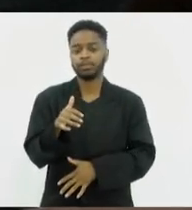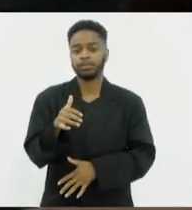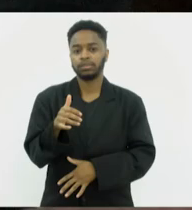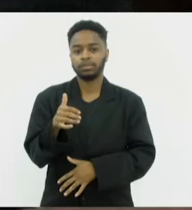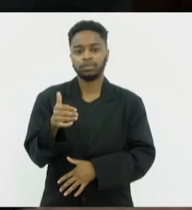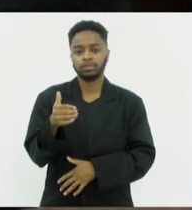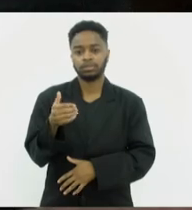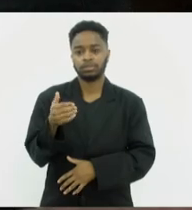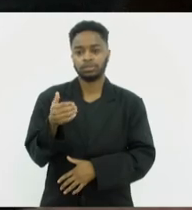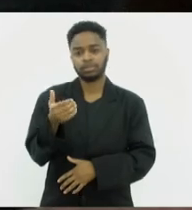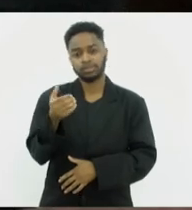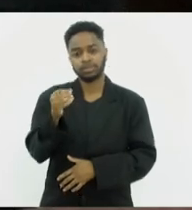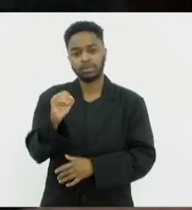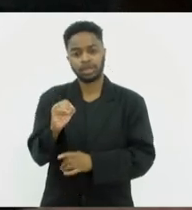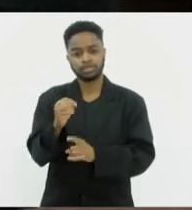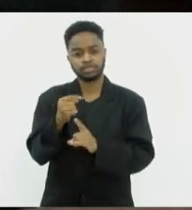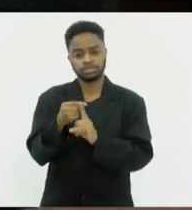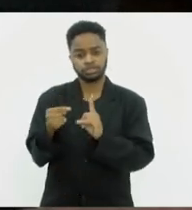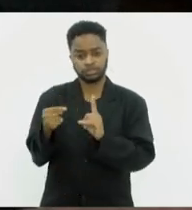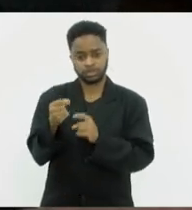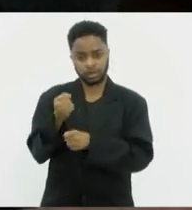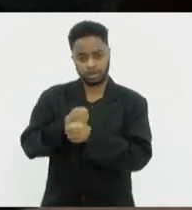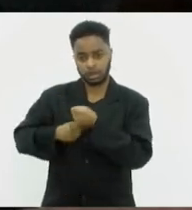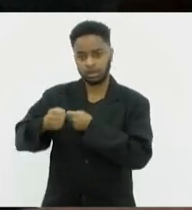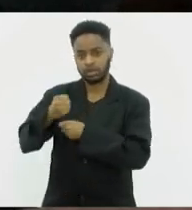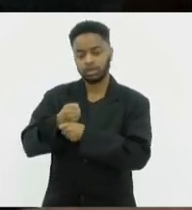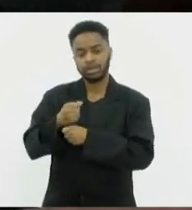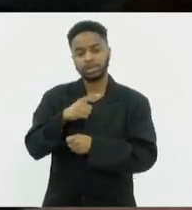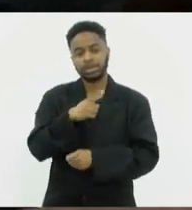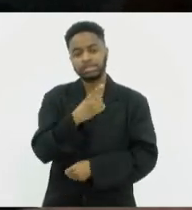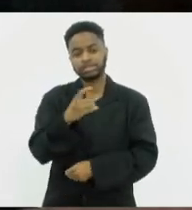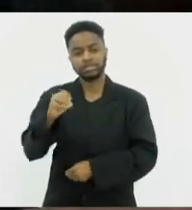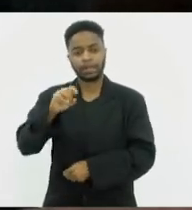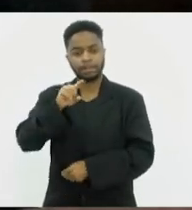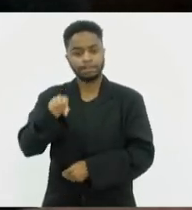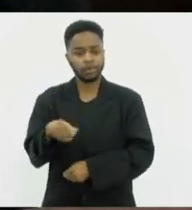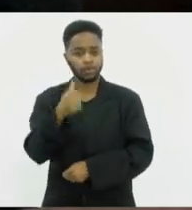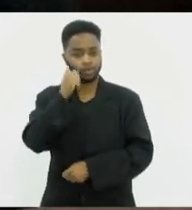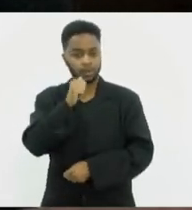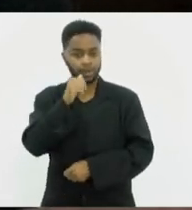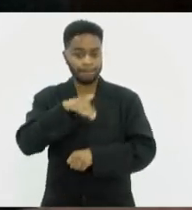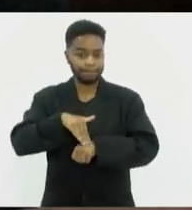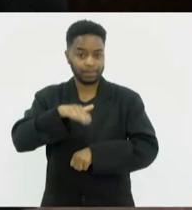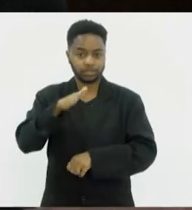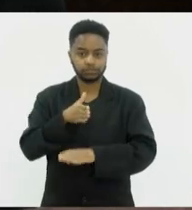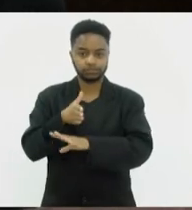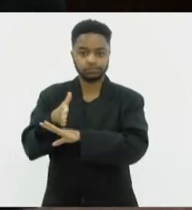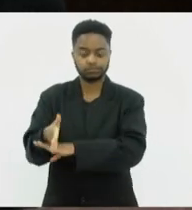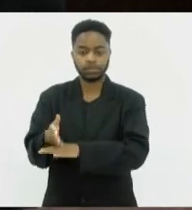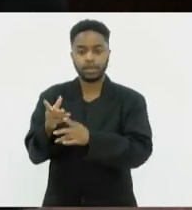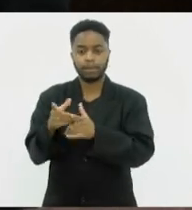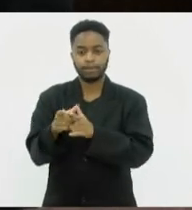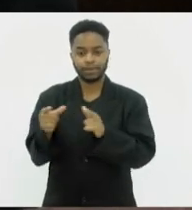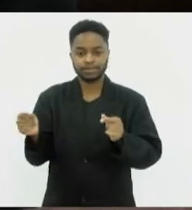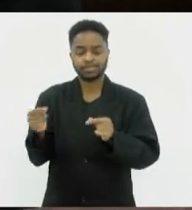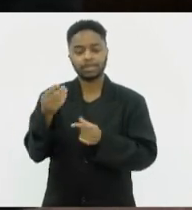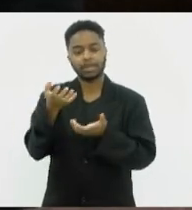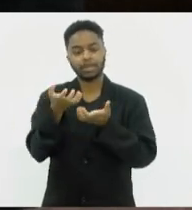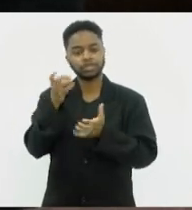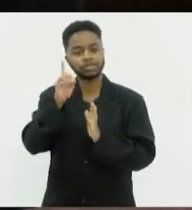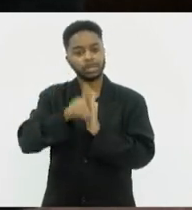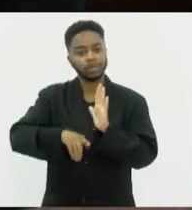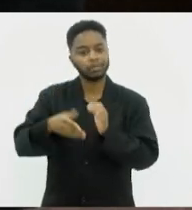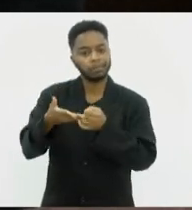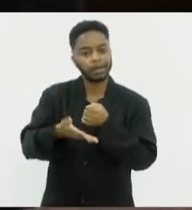mais de 100 mil mulheres em Brasília, reivindicando direitos básicos, direito a gente ter